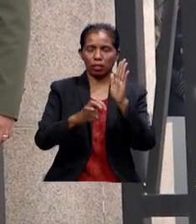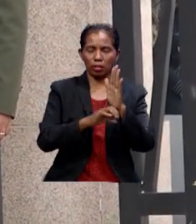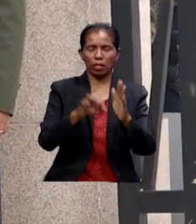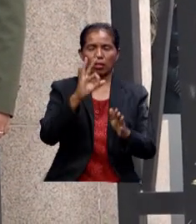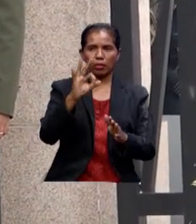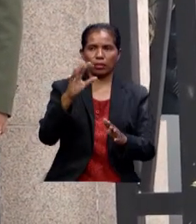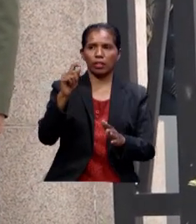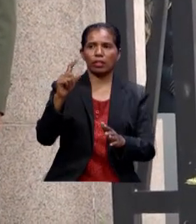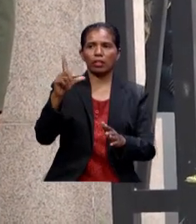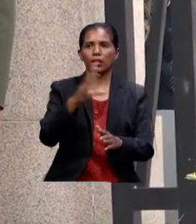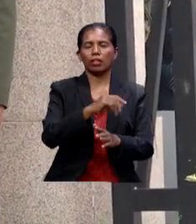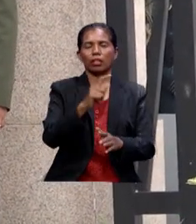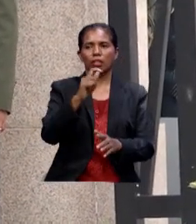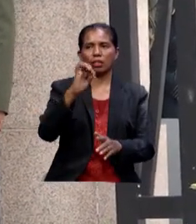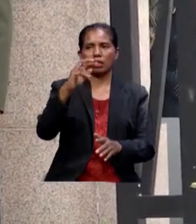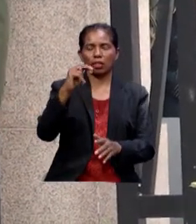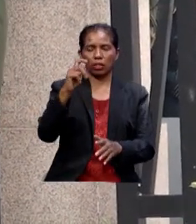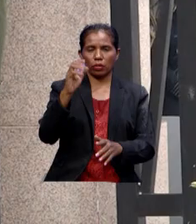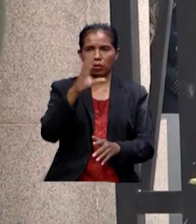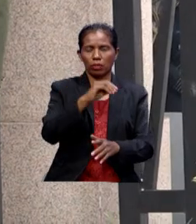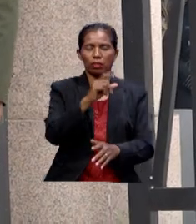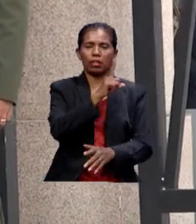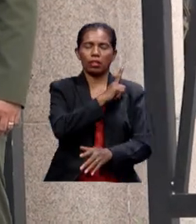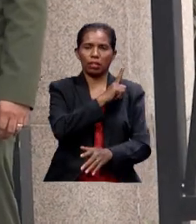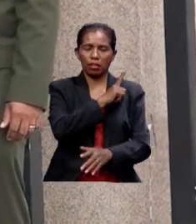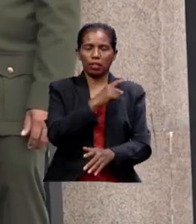Detelli, tenente general Tito da Costa Cristóvão Lere Anan Timur,